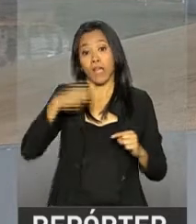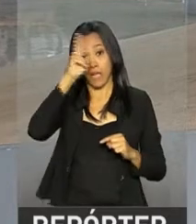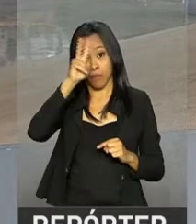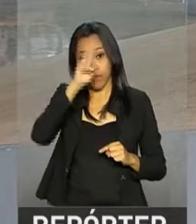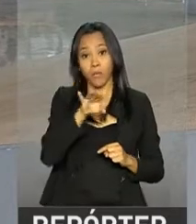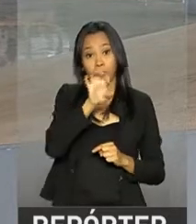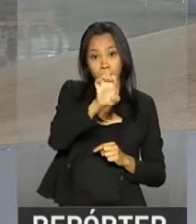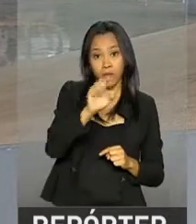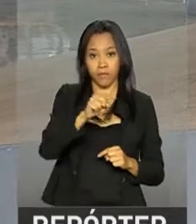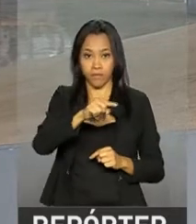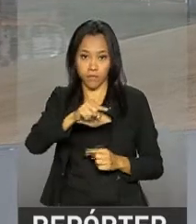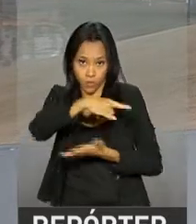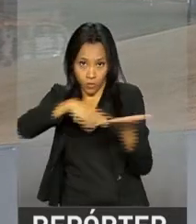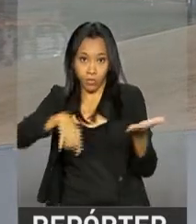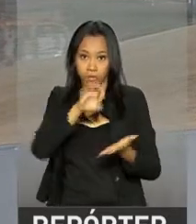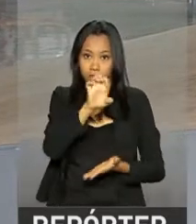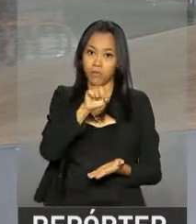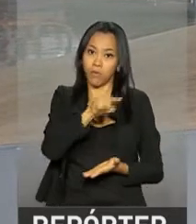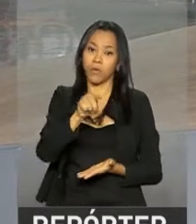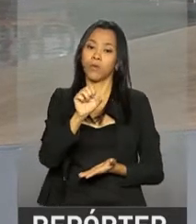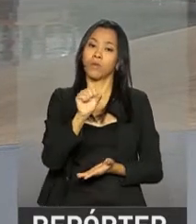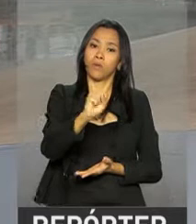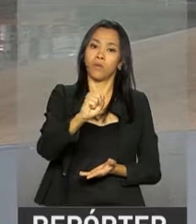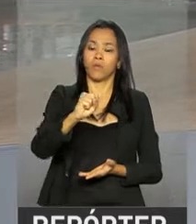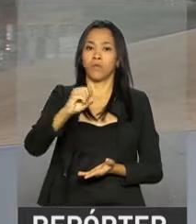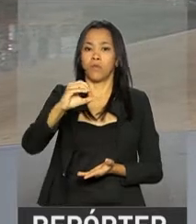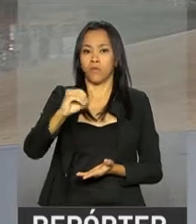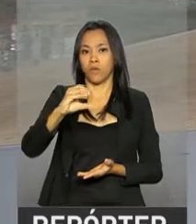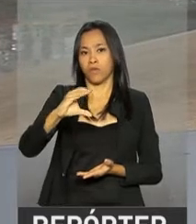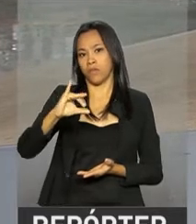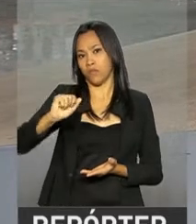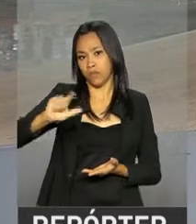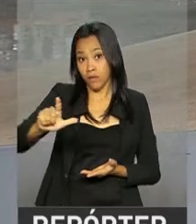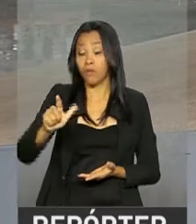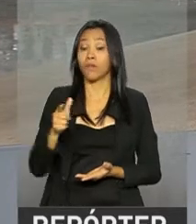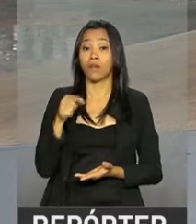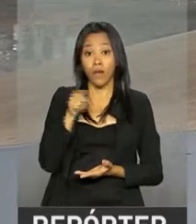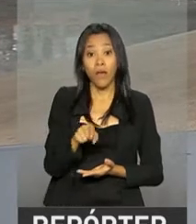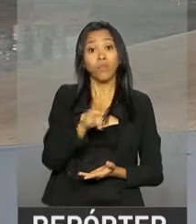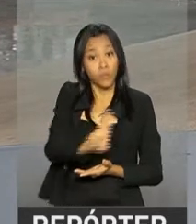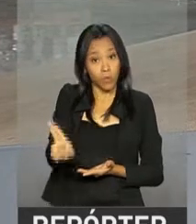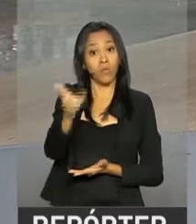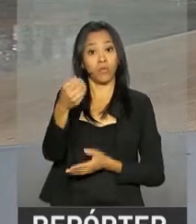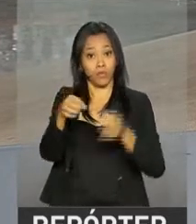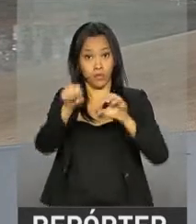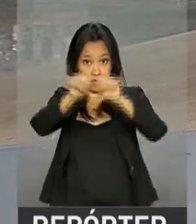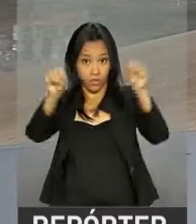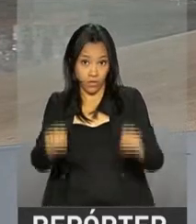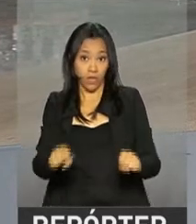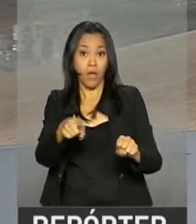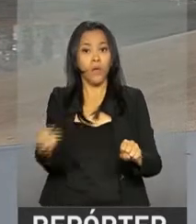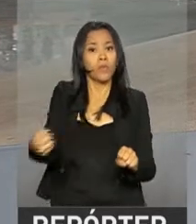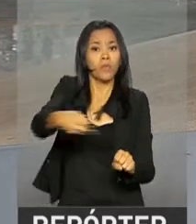social empresas e social empresas esse é o nome do sistema é um novo registro elaborado